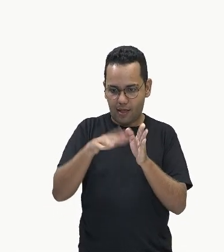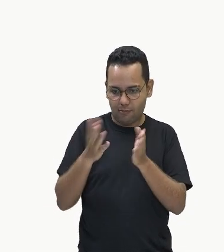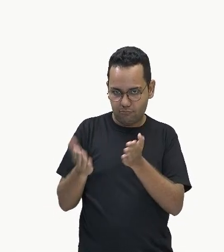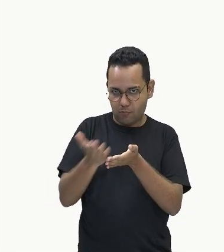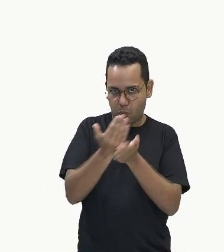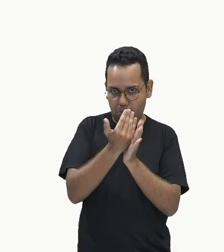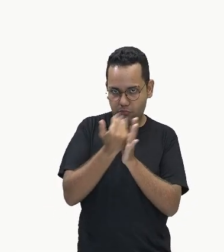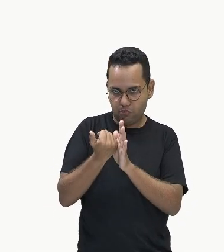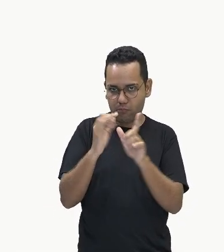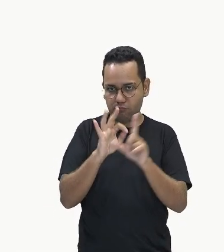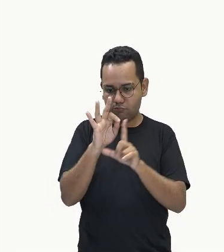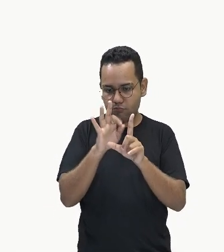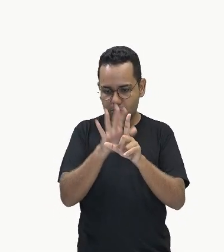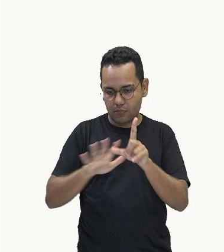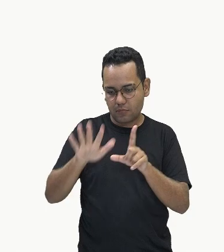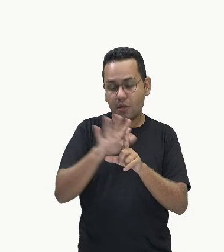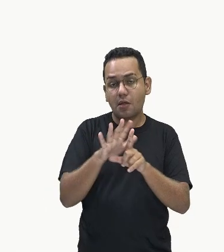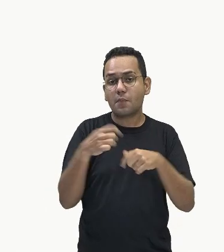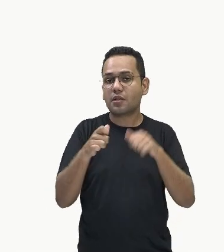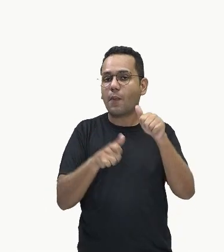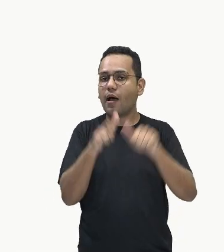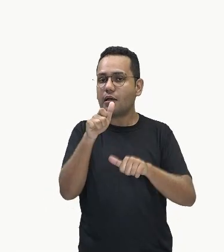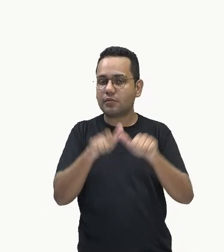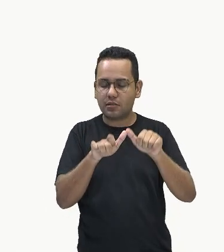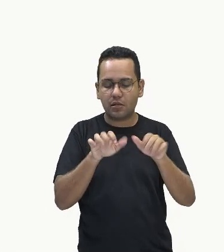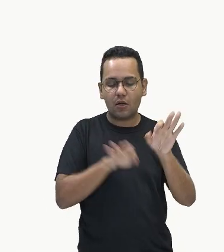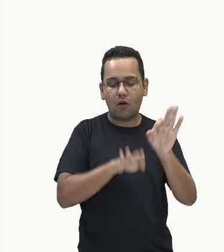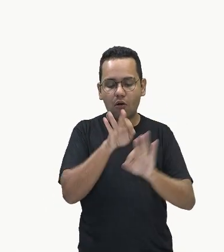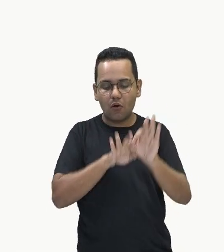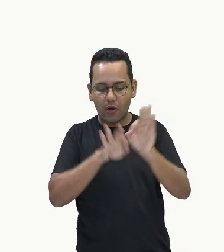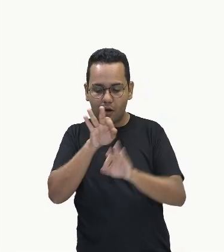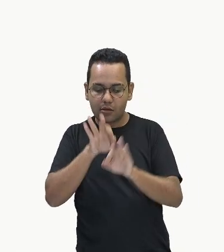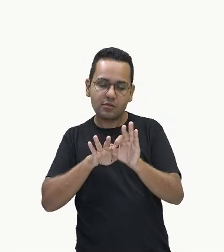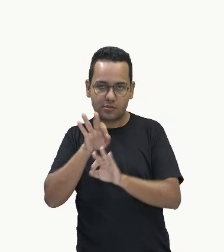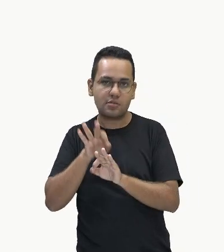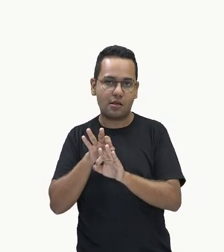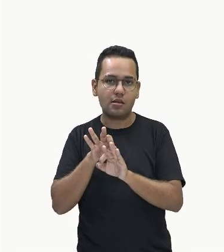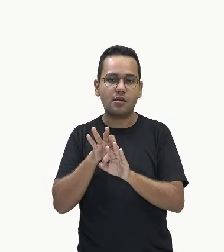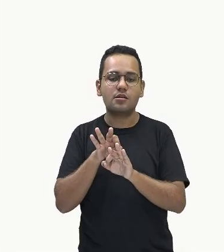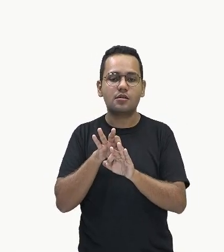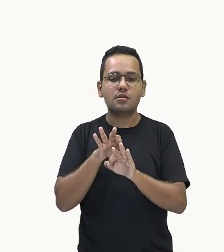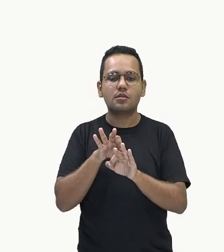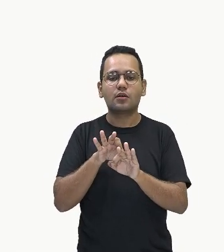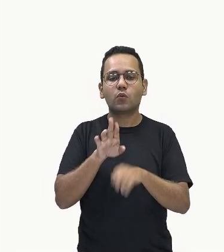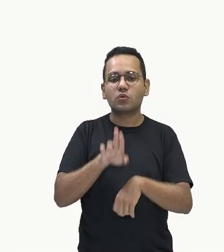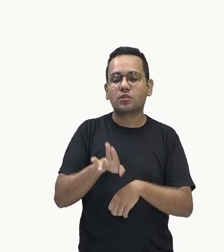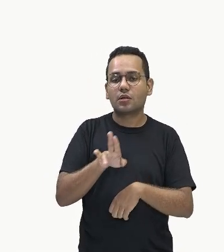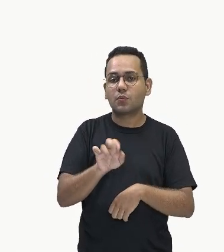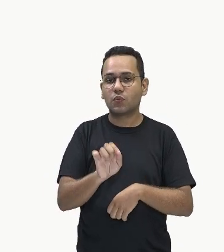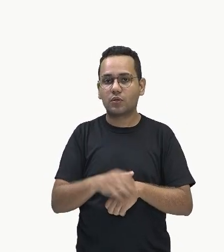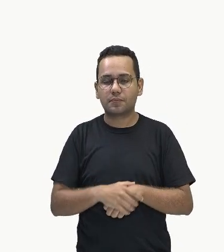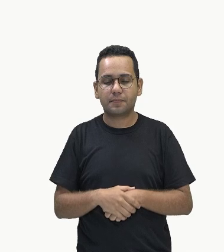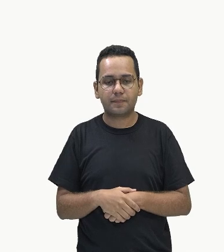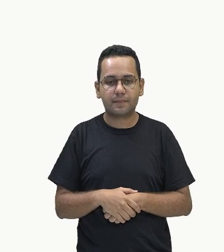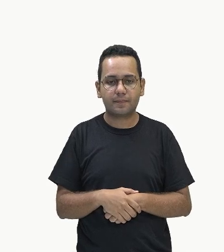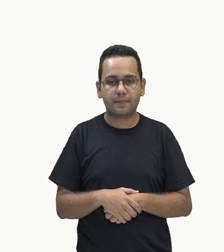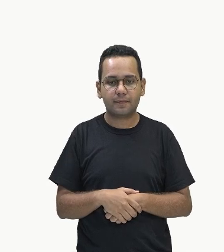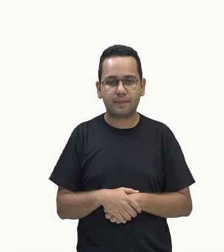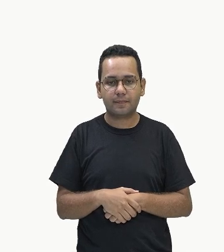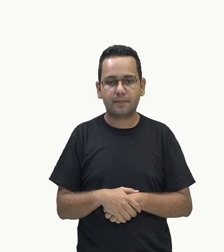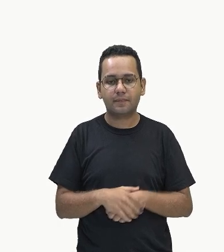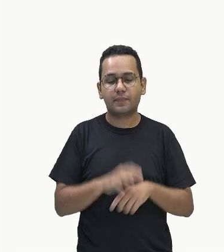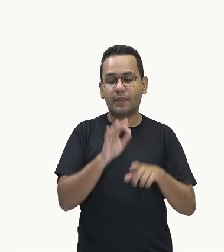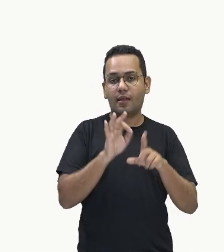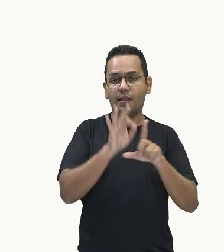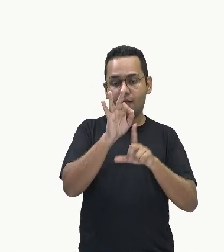analisar, tá? E aí vamos organizar aí a nossa pesquisa, onde a gente vai utilizar mais à frente, né, gráficos